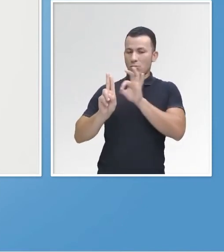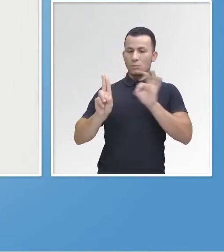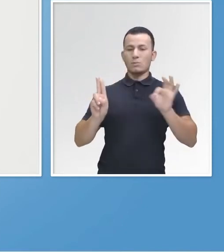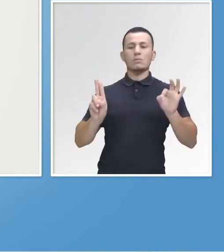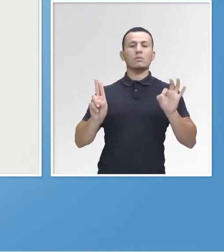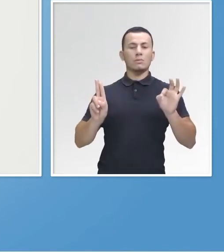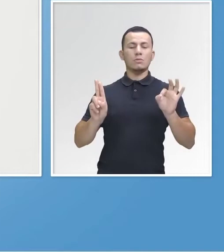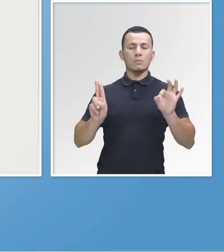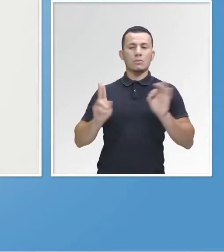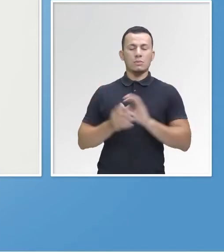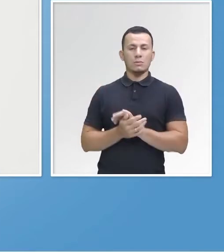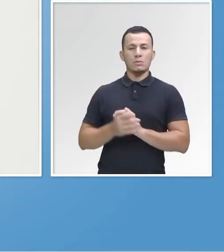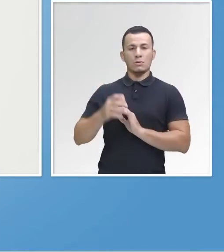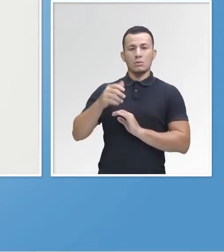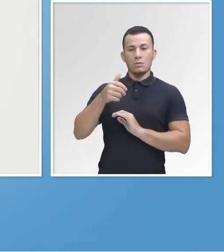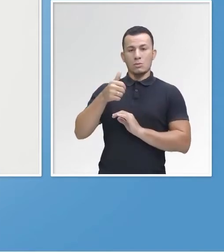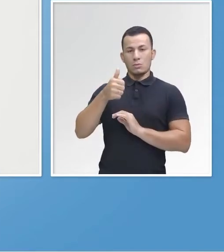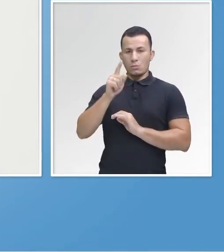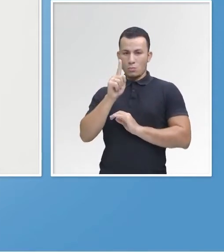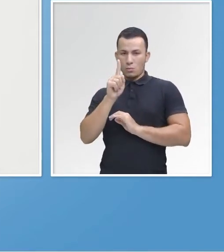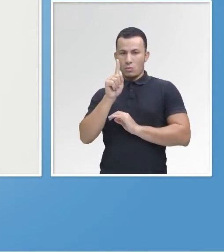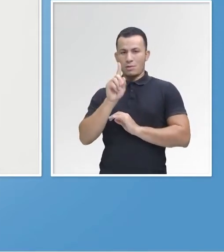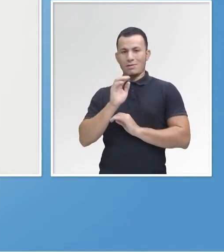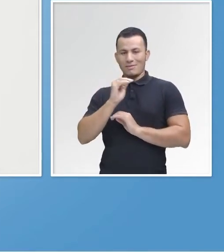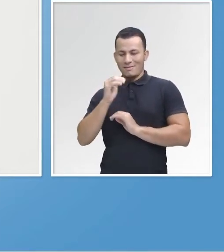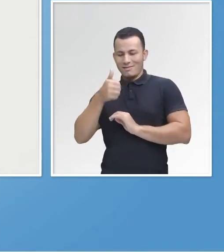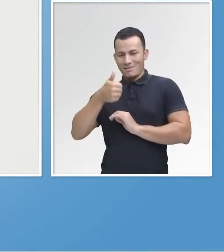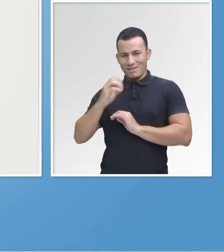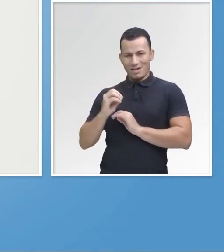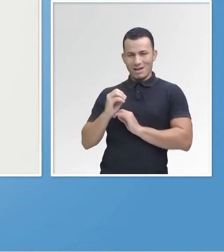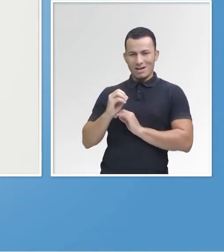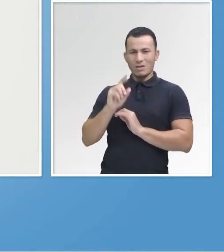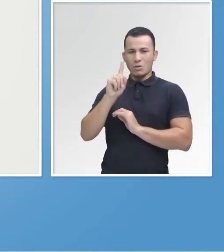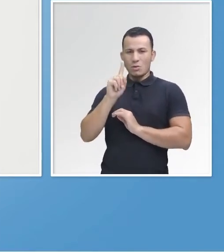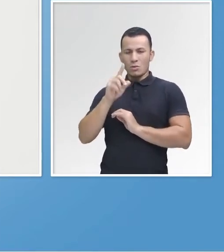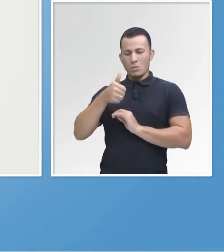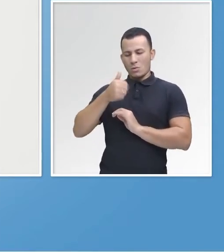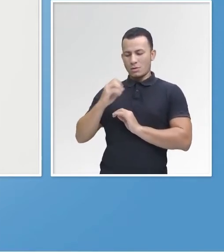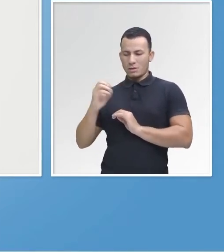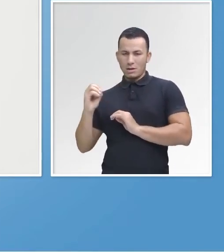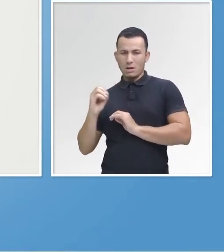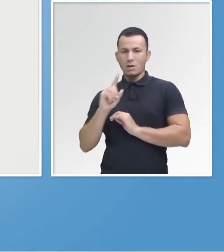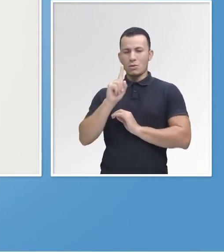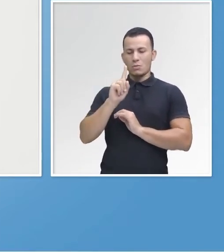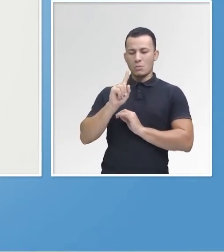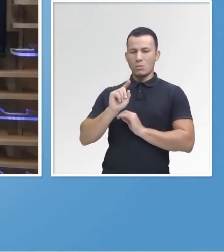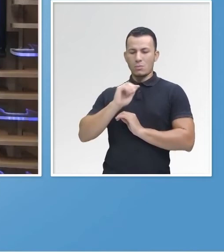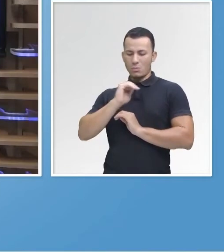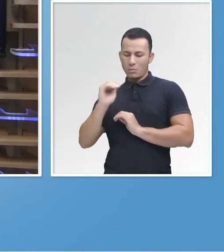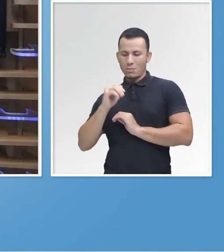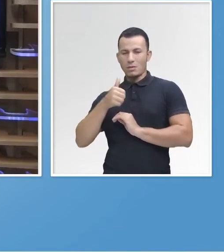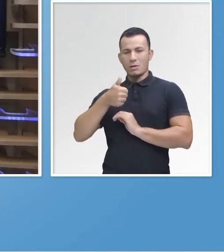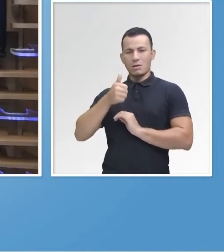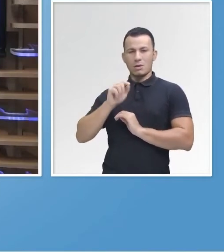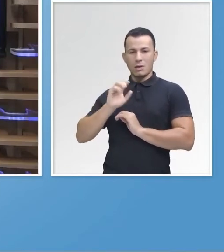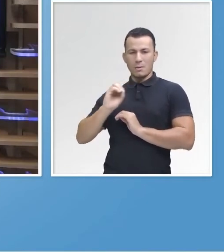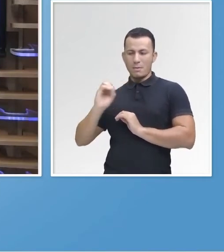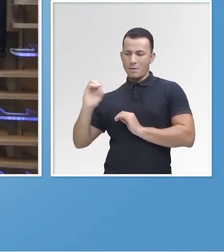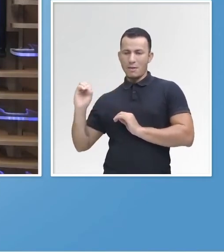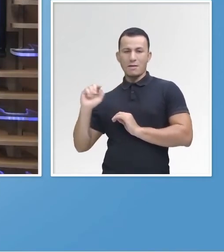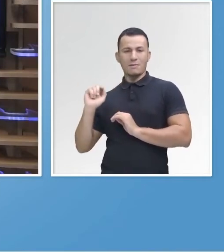Tá certo um décimo de metro um centésimo de metro um milésimo de metro que comigo